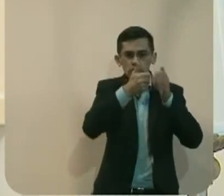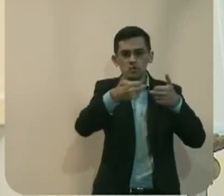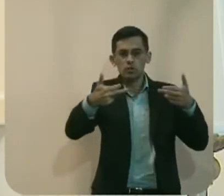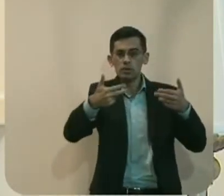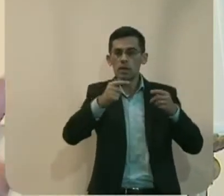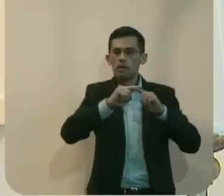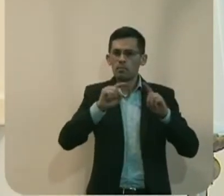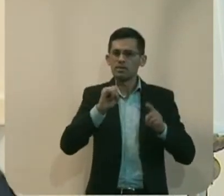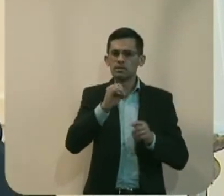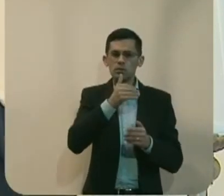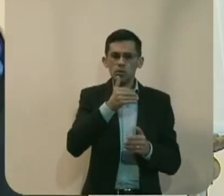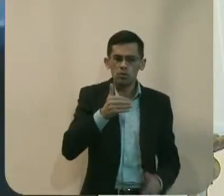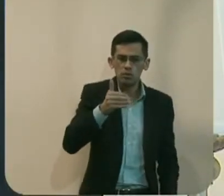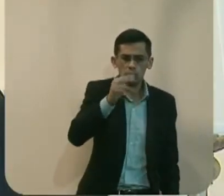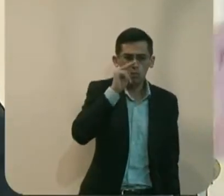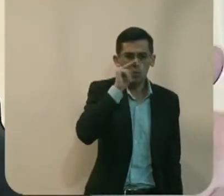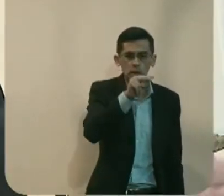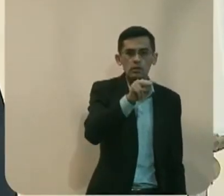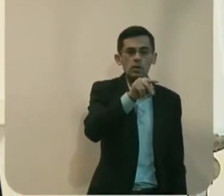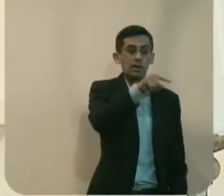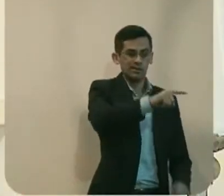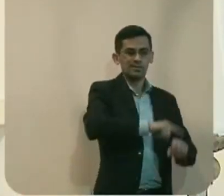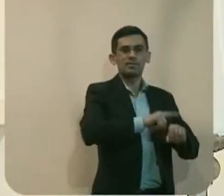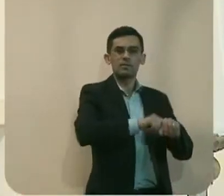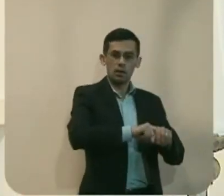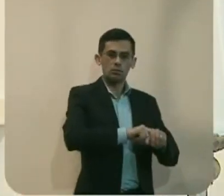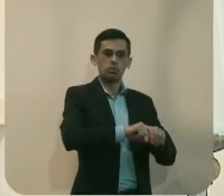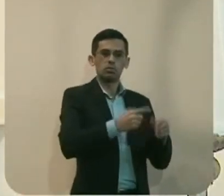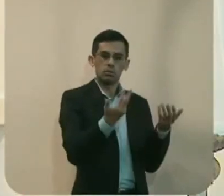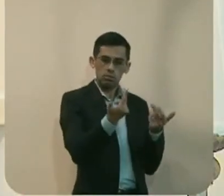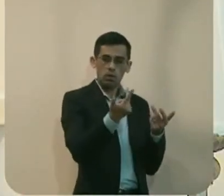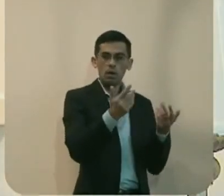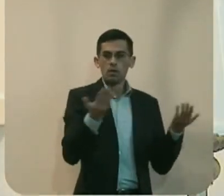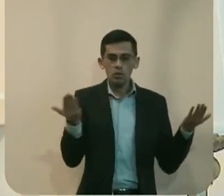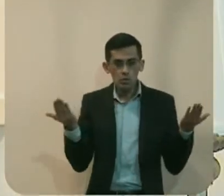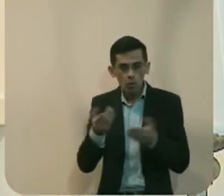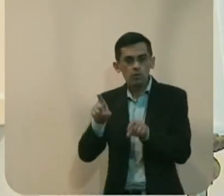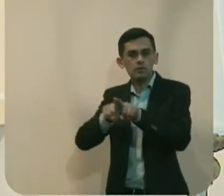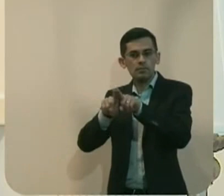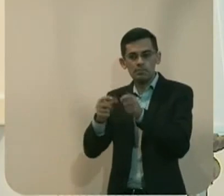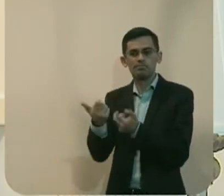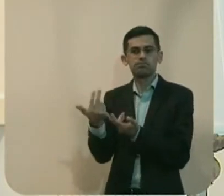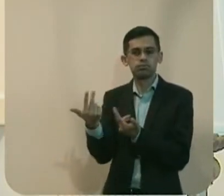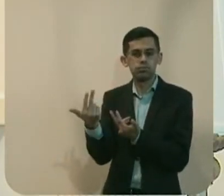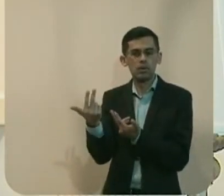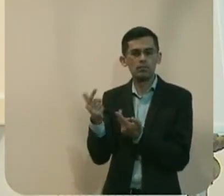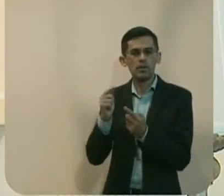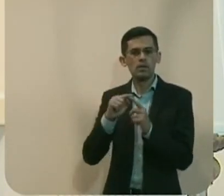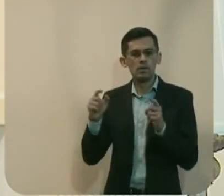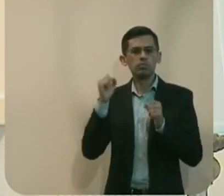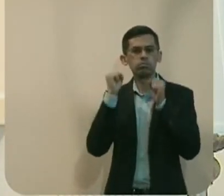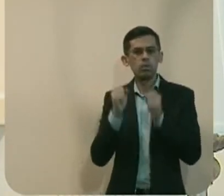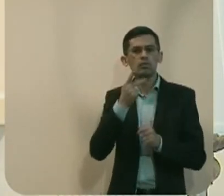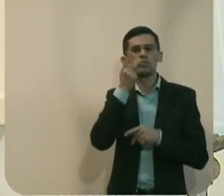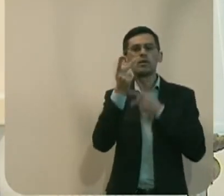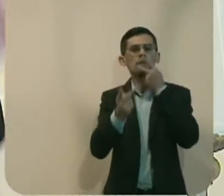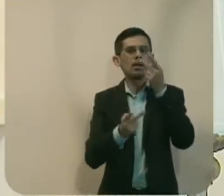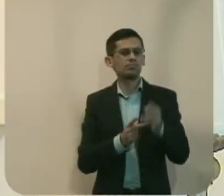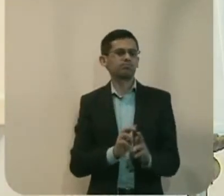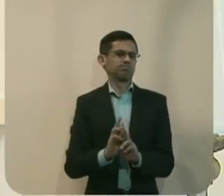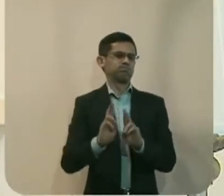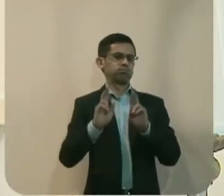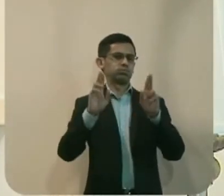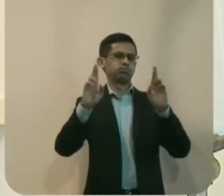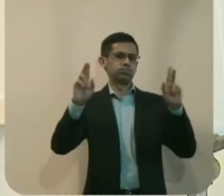se a gente continua olhando, a gente vai ver que naquele tempo era assim e hoje continua sendo assim. E eu poderia citar aqui